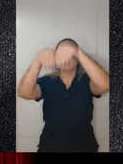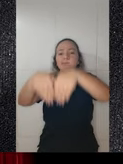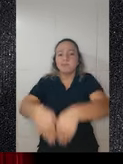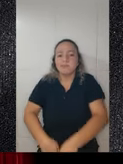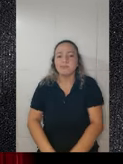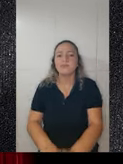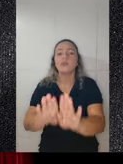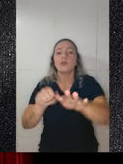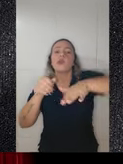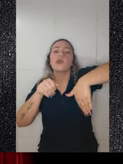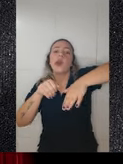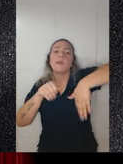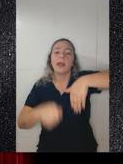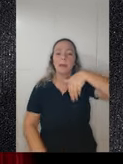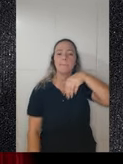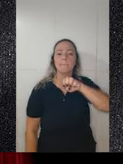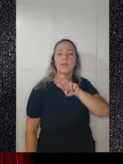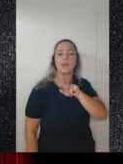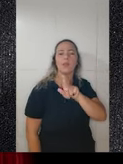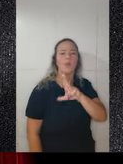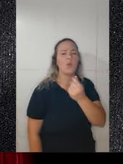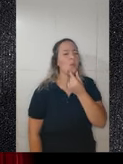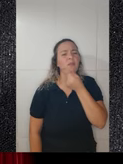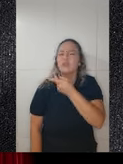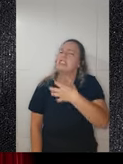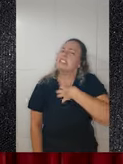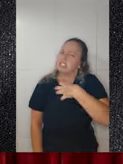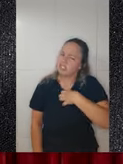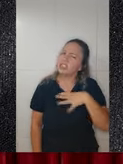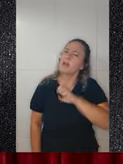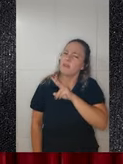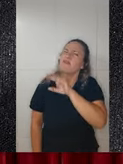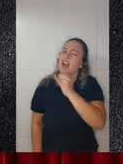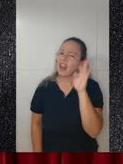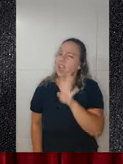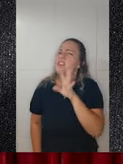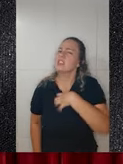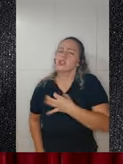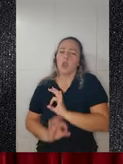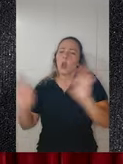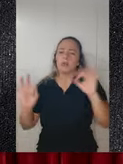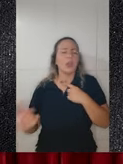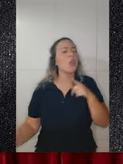É verdade, eu fiz mergulho. Cara, pô, tu vai curtir, tu vai sentir a sensação lá embaixo. Quando eu subi, ele, o que você achou de lá embaixo? Eu só